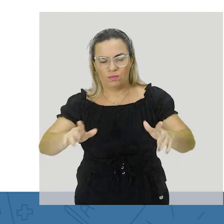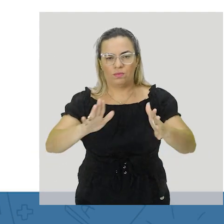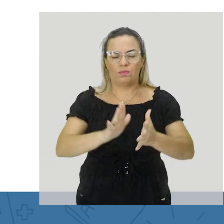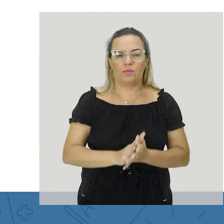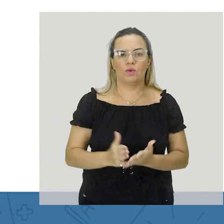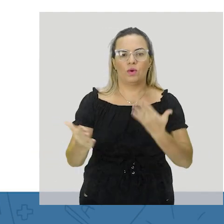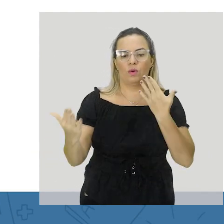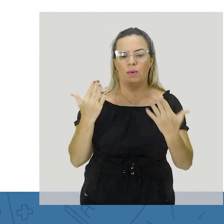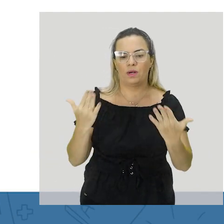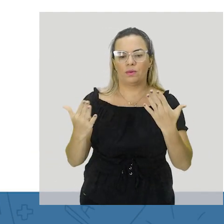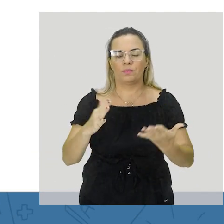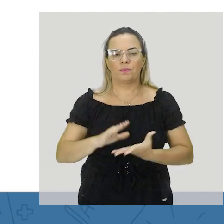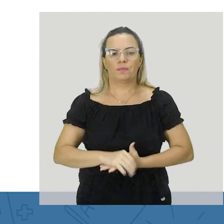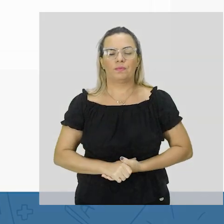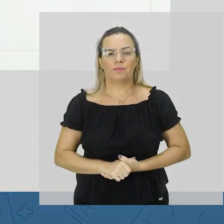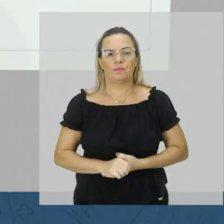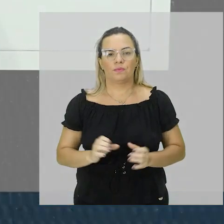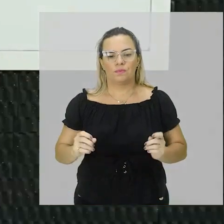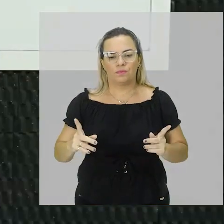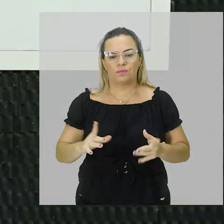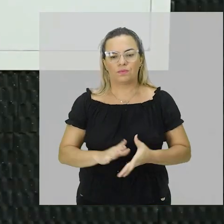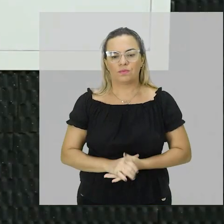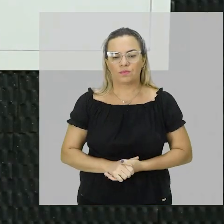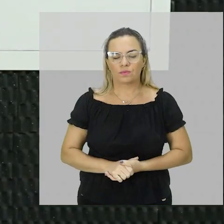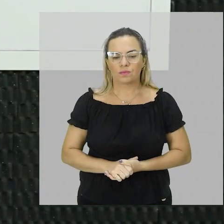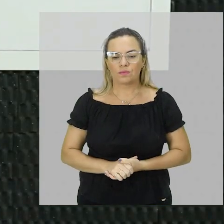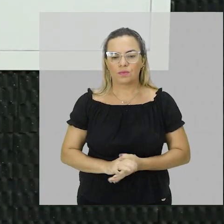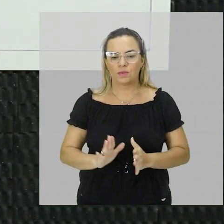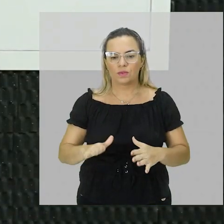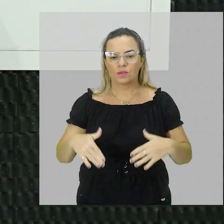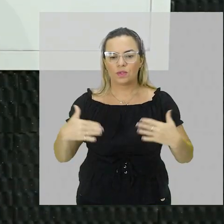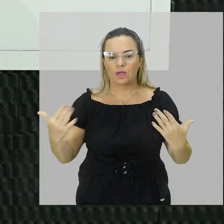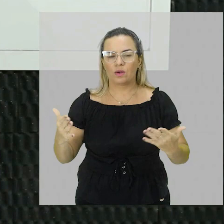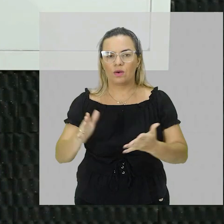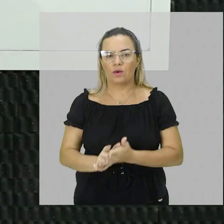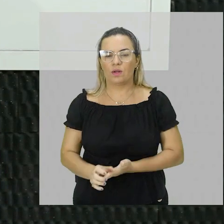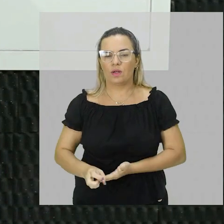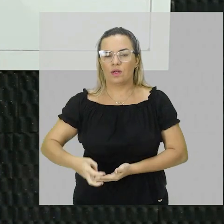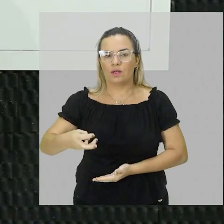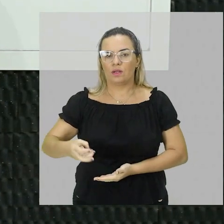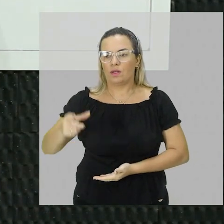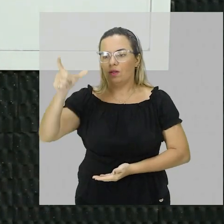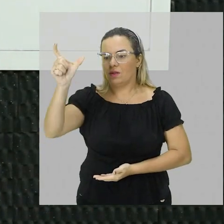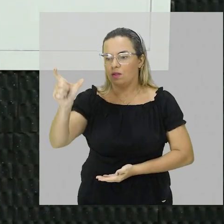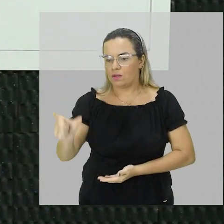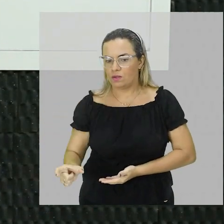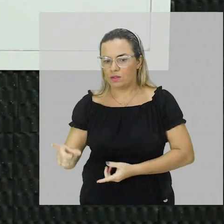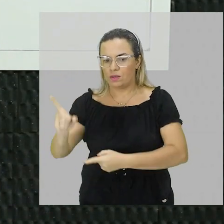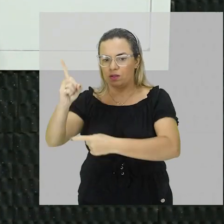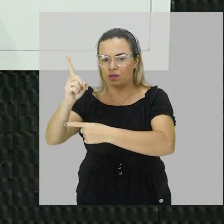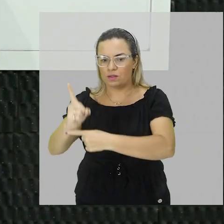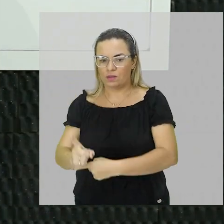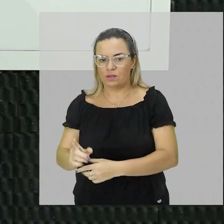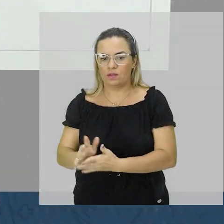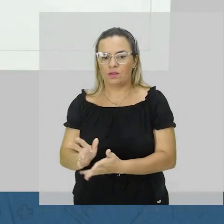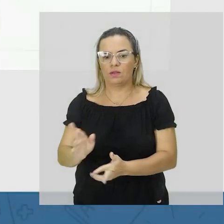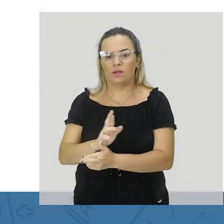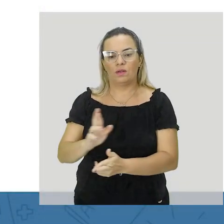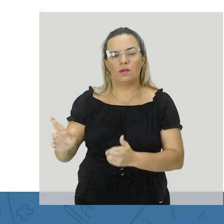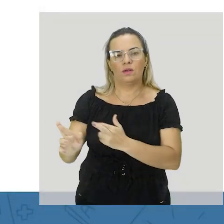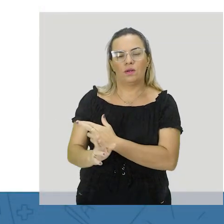distanciamento muito grande, né? Ok? Quanto à terceira coluna, que é a densidade relativa, né? Então, a densidade